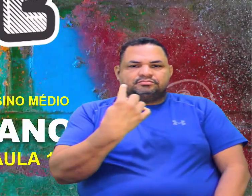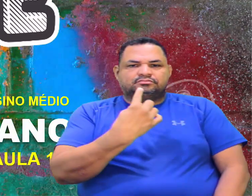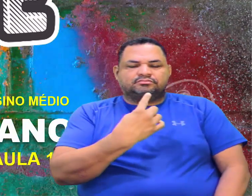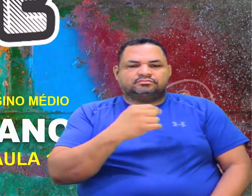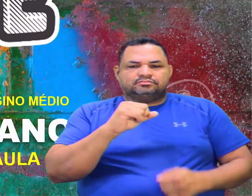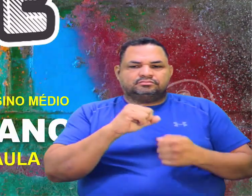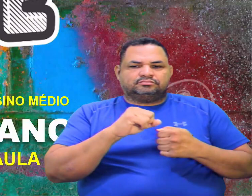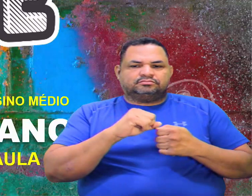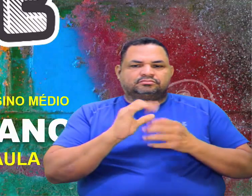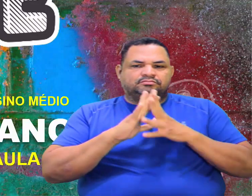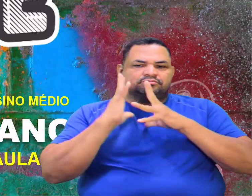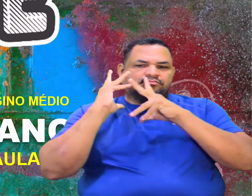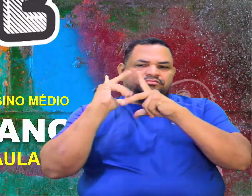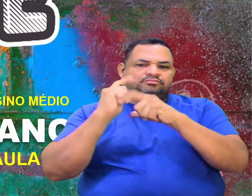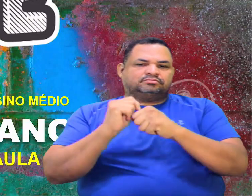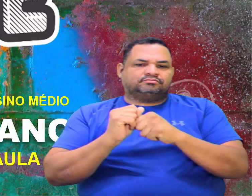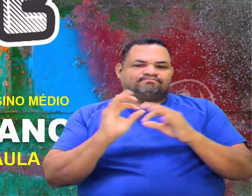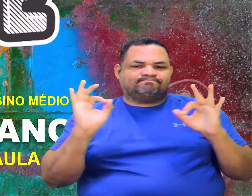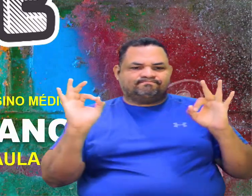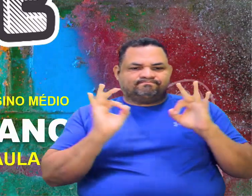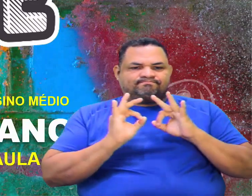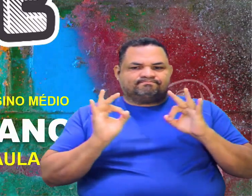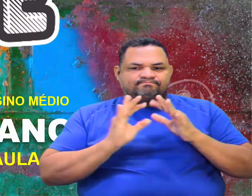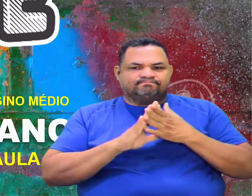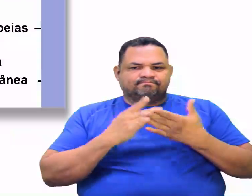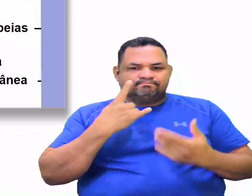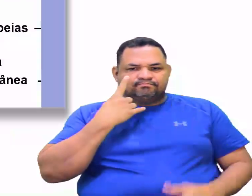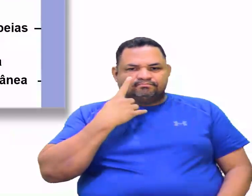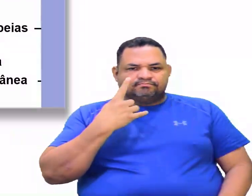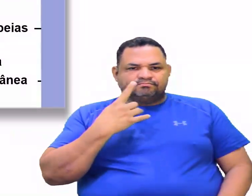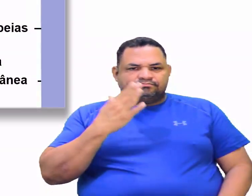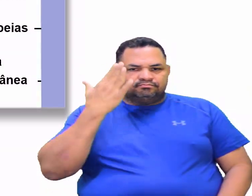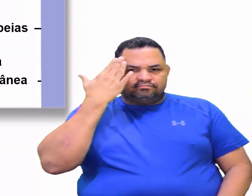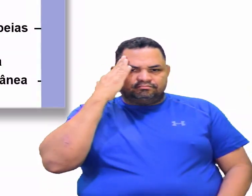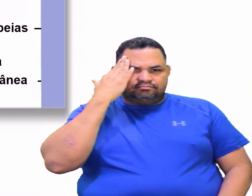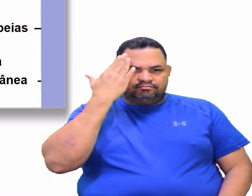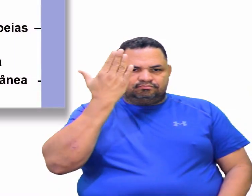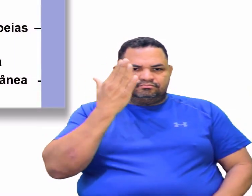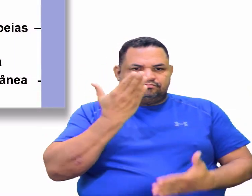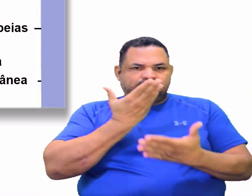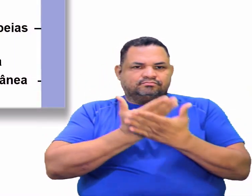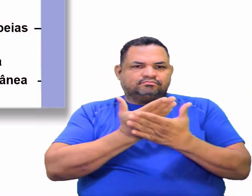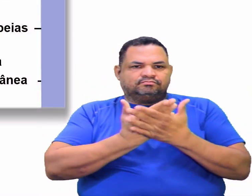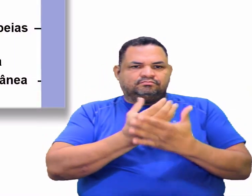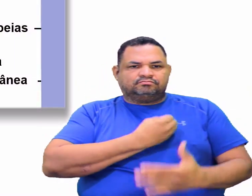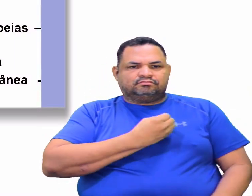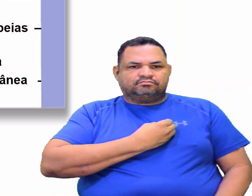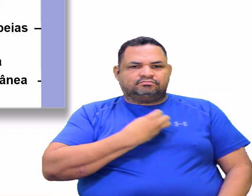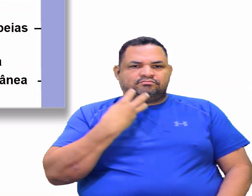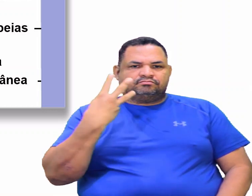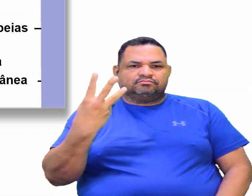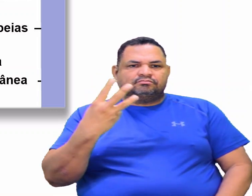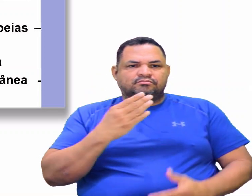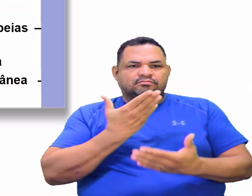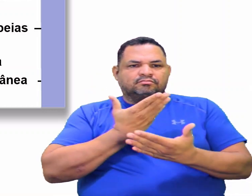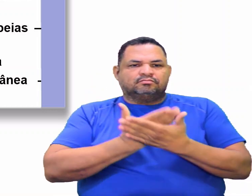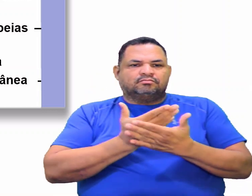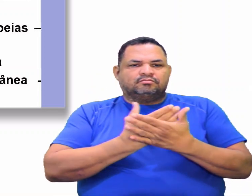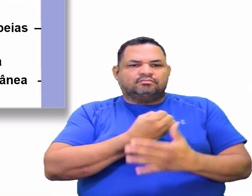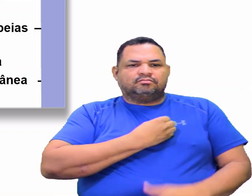aí show de bola você vai ver você vai entender agora ó aula 3 né Aula